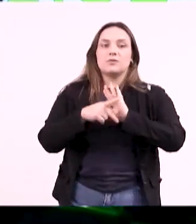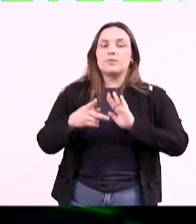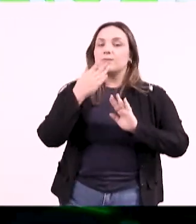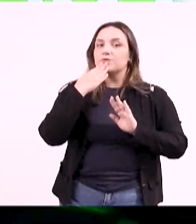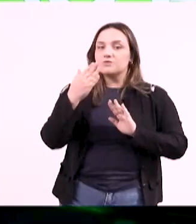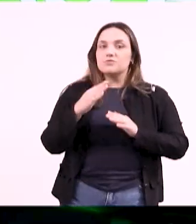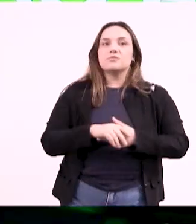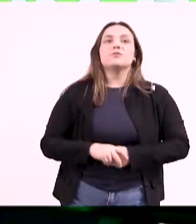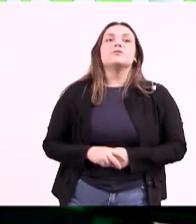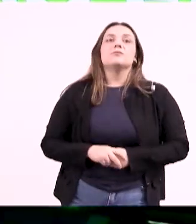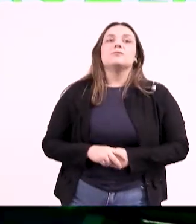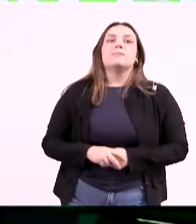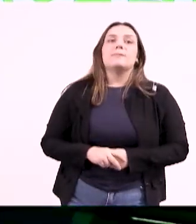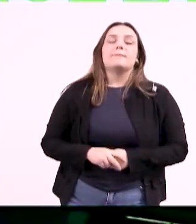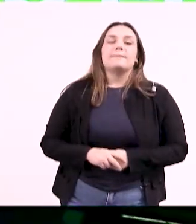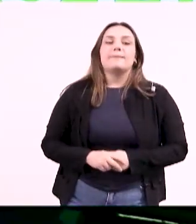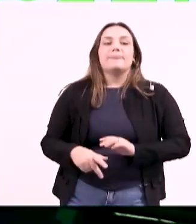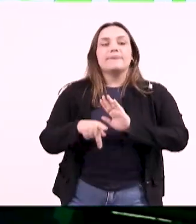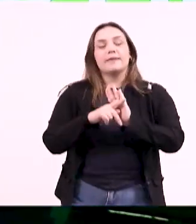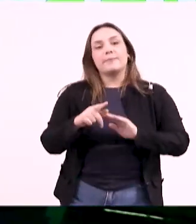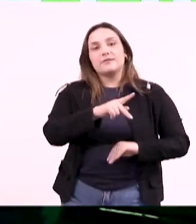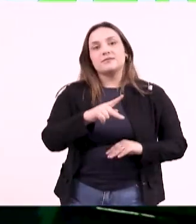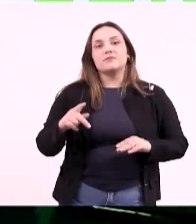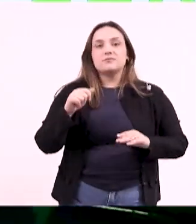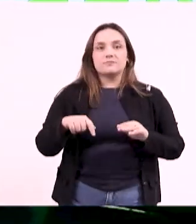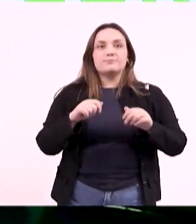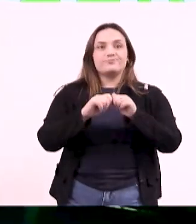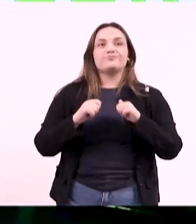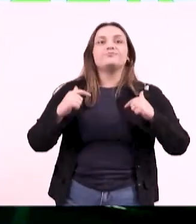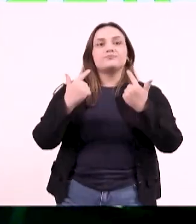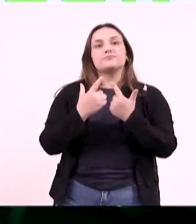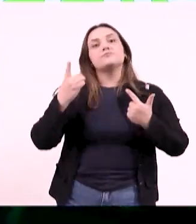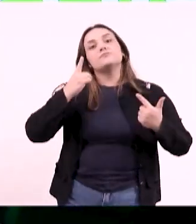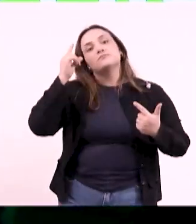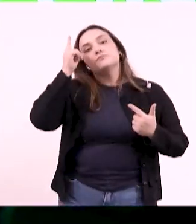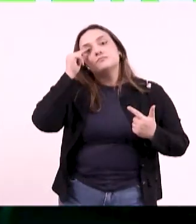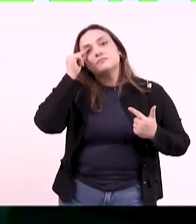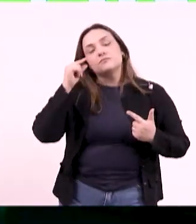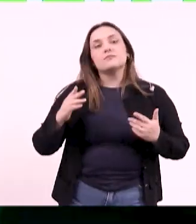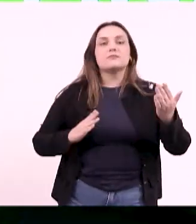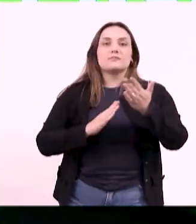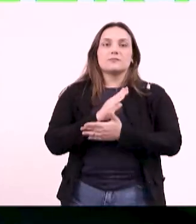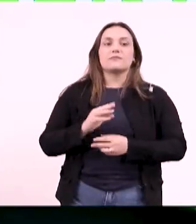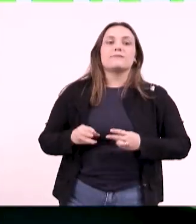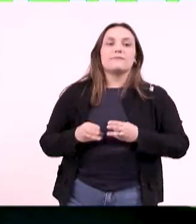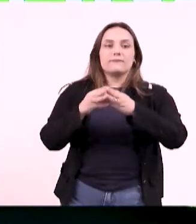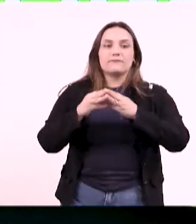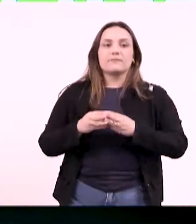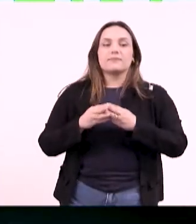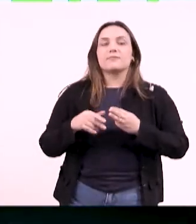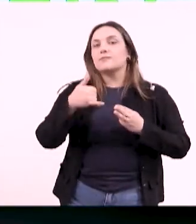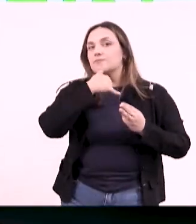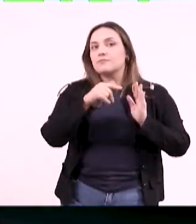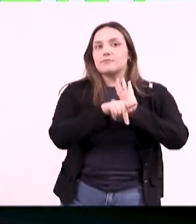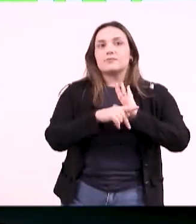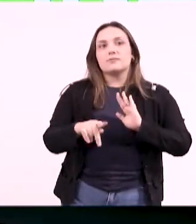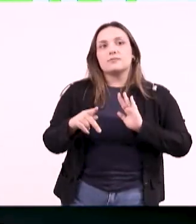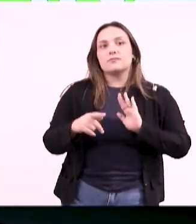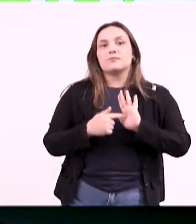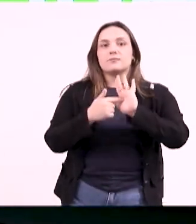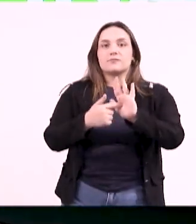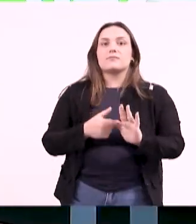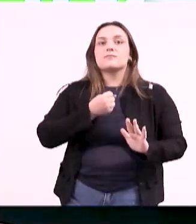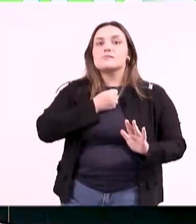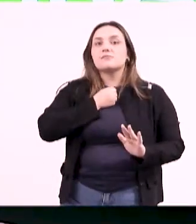pedido, por proposição, aliás, do presidente da Casa, o deputado Gerson Claro, os parlamentares aprovaram hoje moção de pesar pelo falecimento do